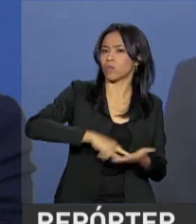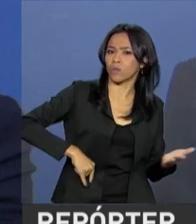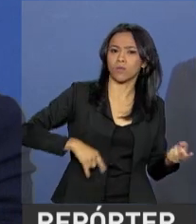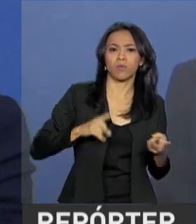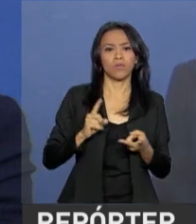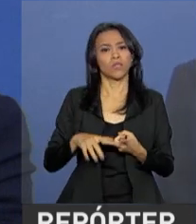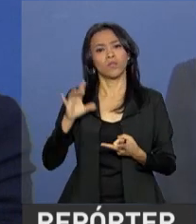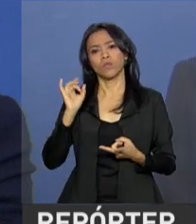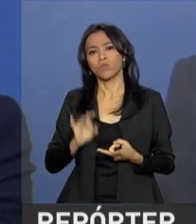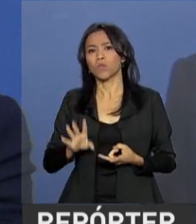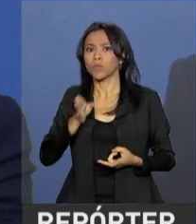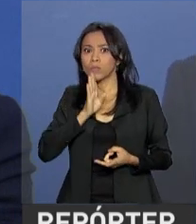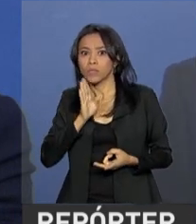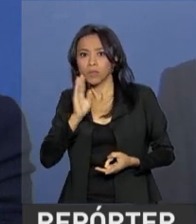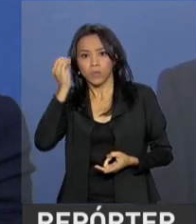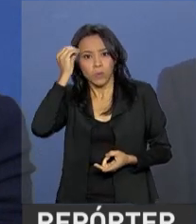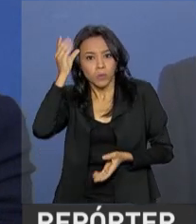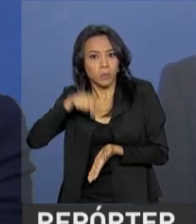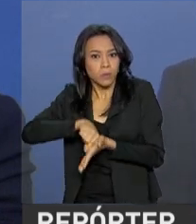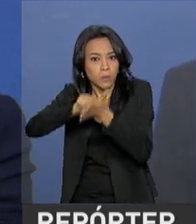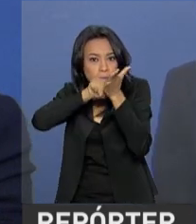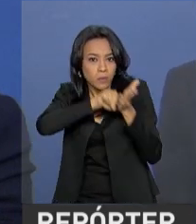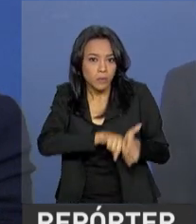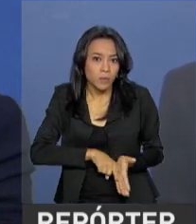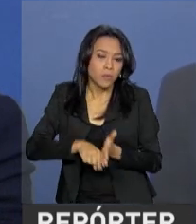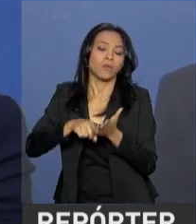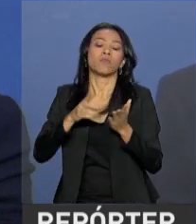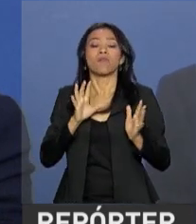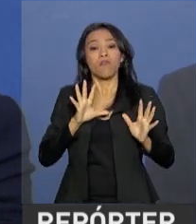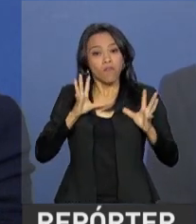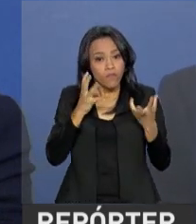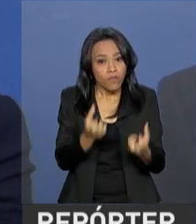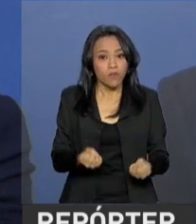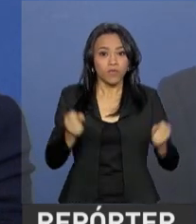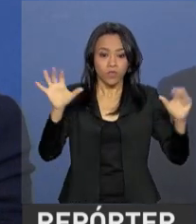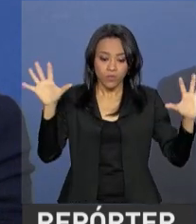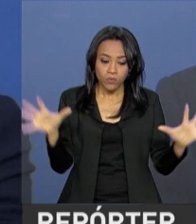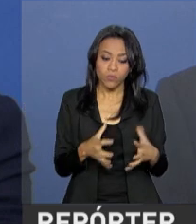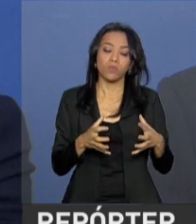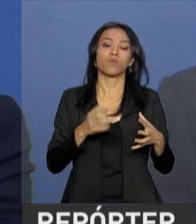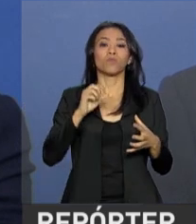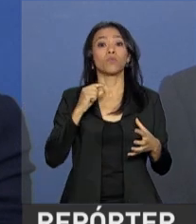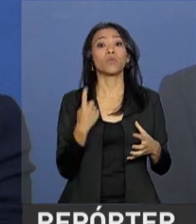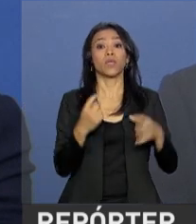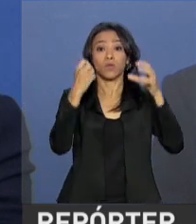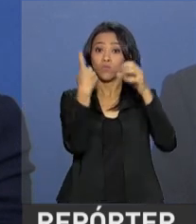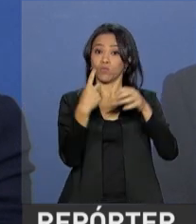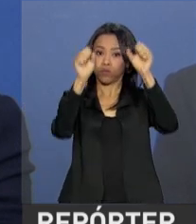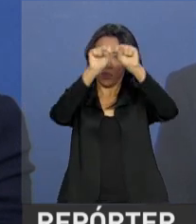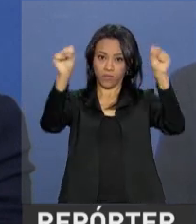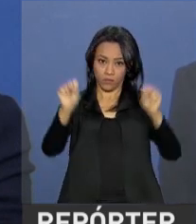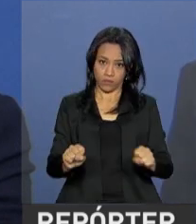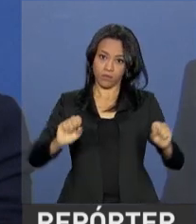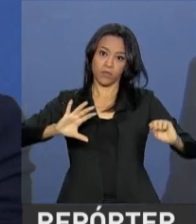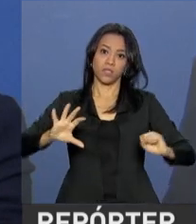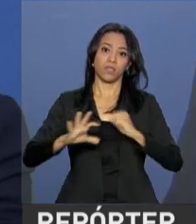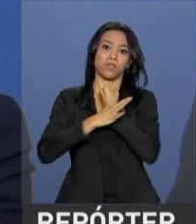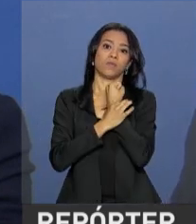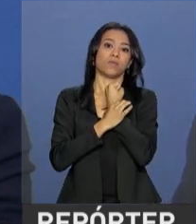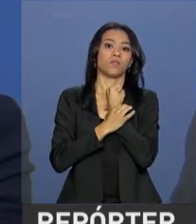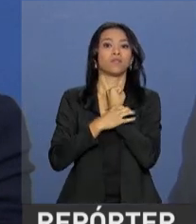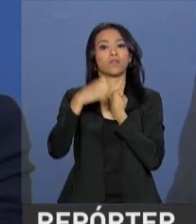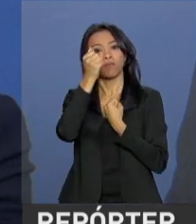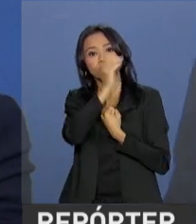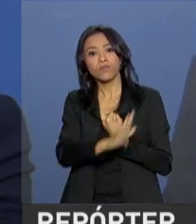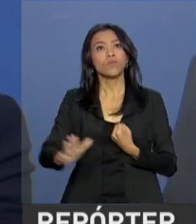apenas de inteligência não apenas a operação nós vamos atuar um programa nacional de segurança pública que